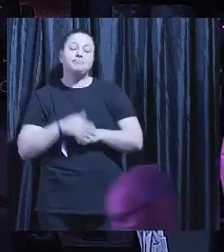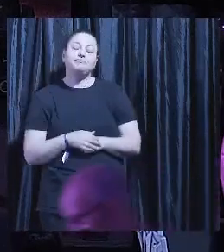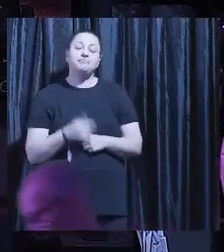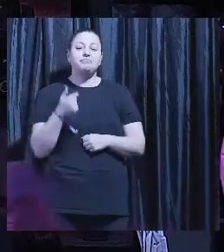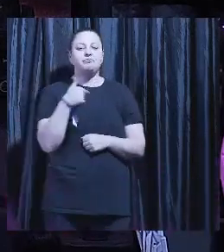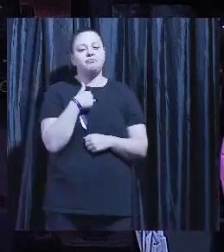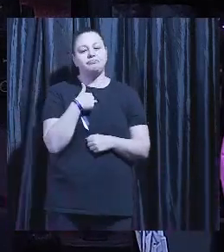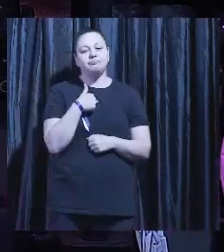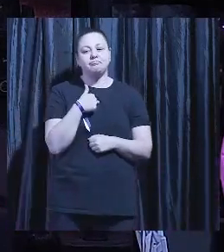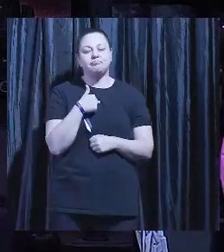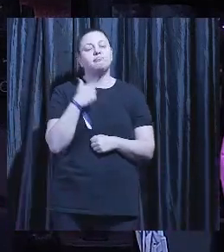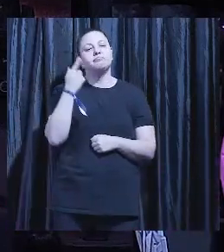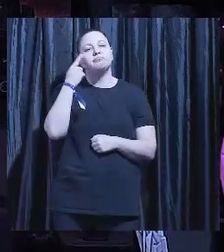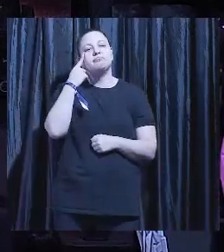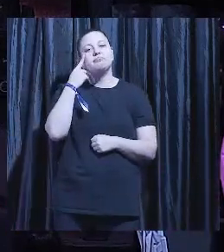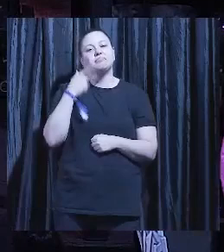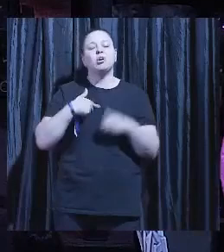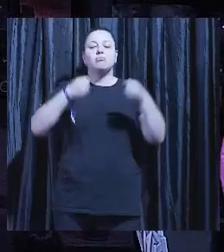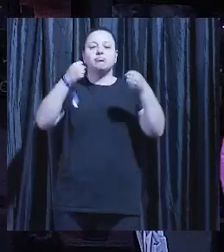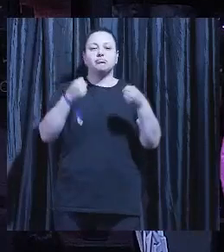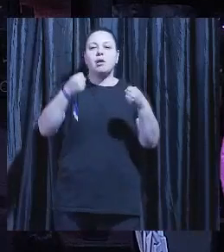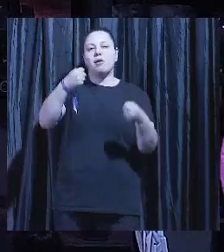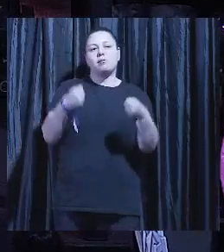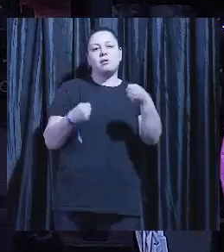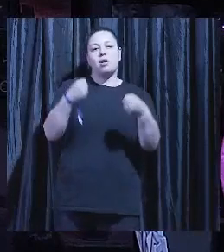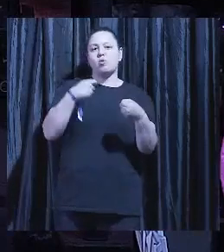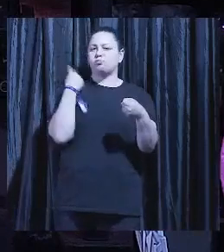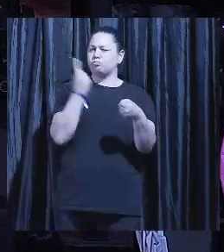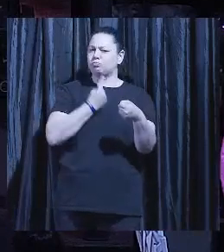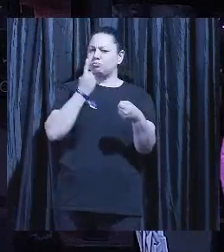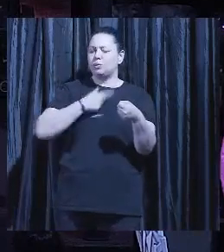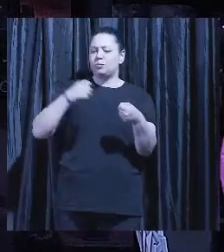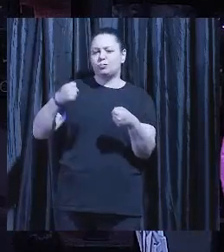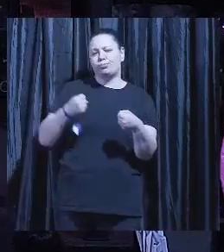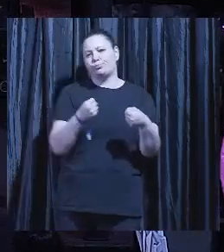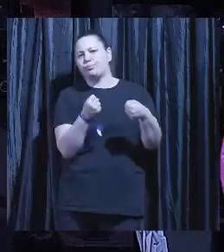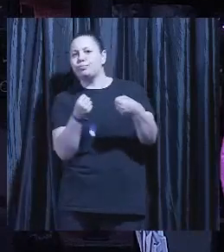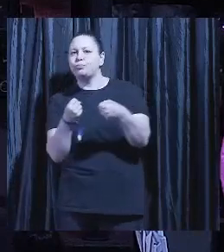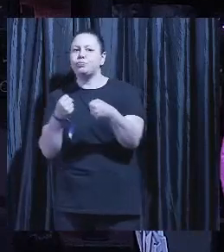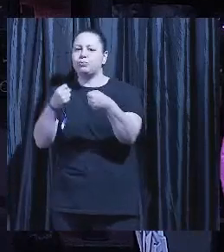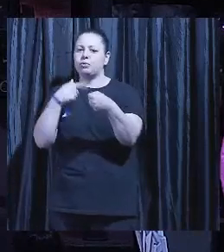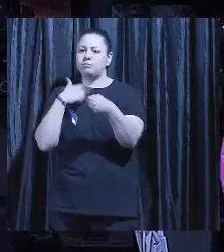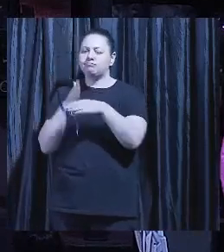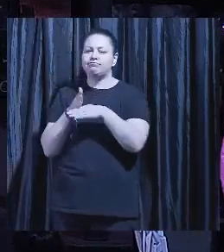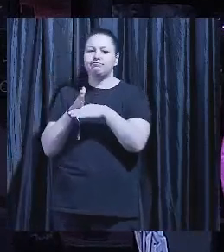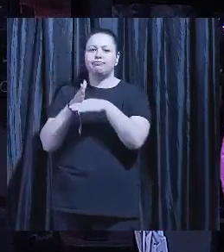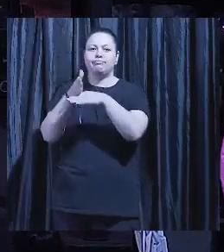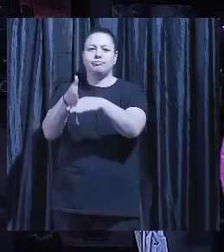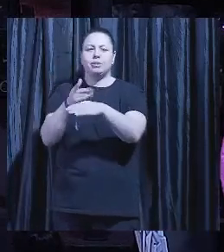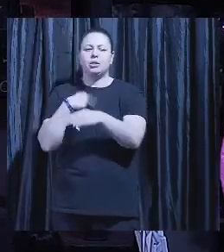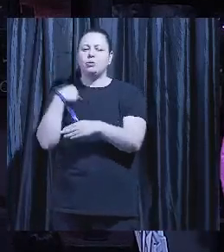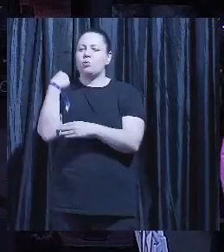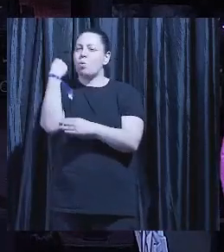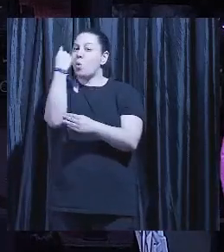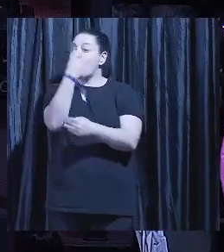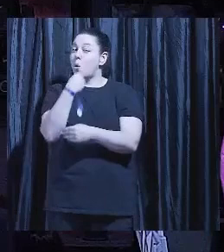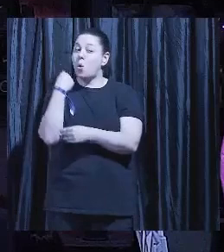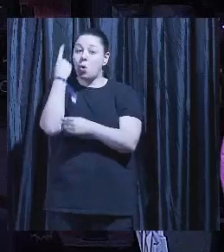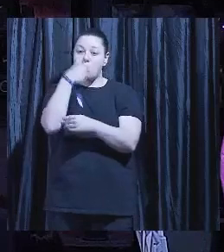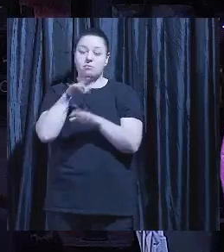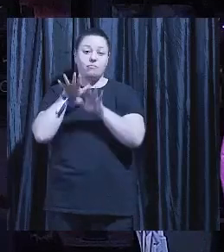o carro e fui sozinha para esse deserto. Eu entrei no deserto, eu fiquei horas com o meu carro